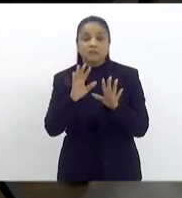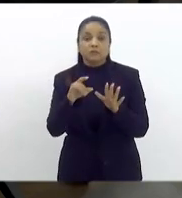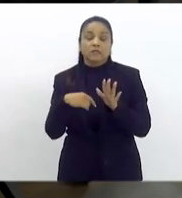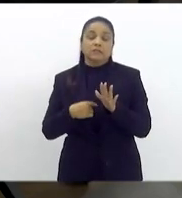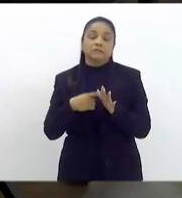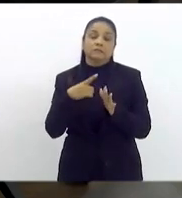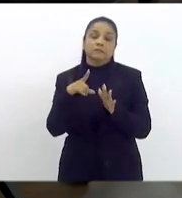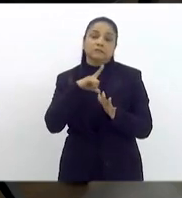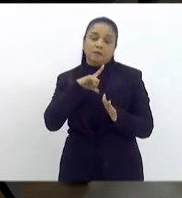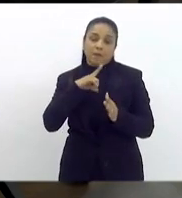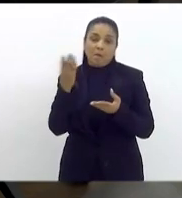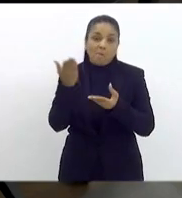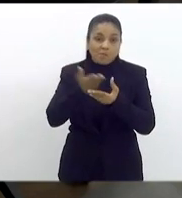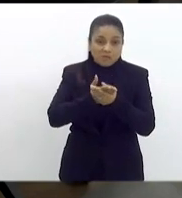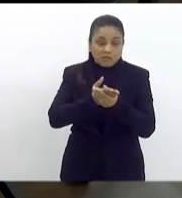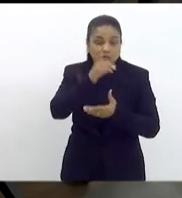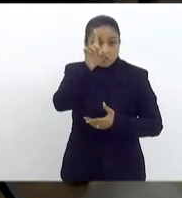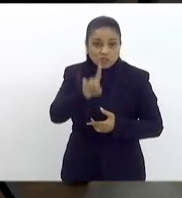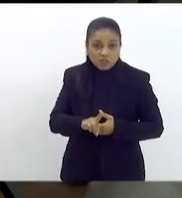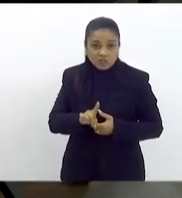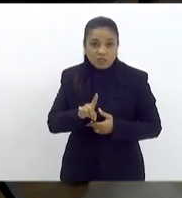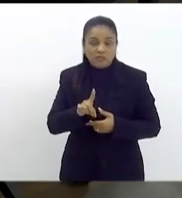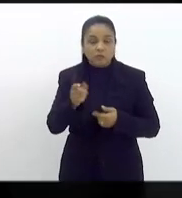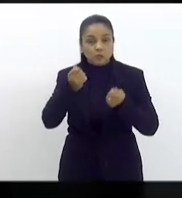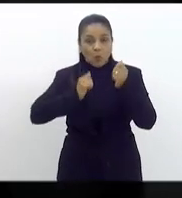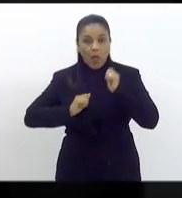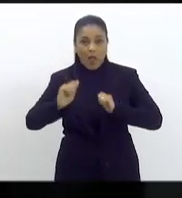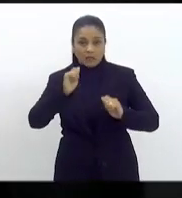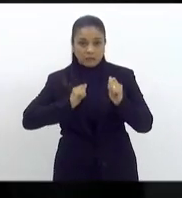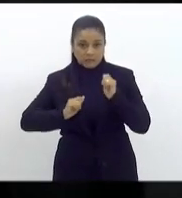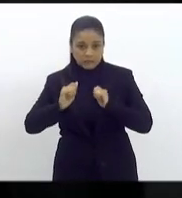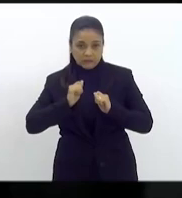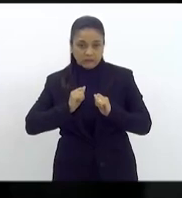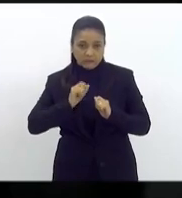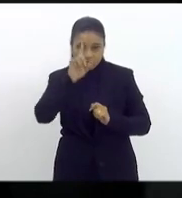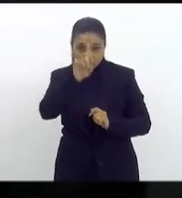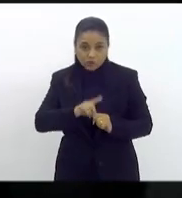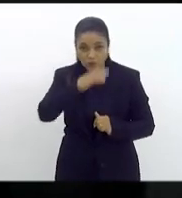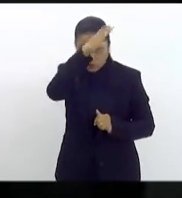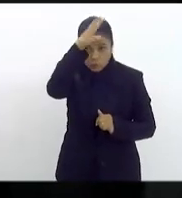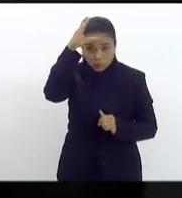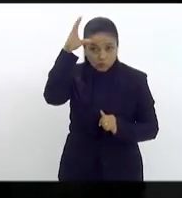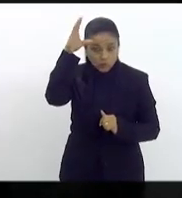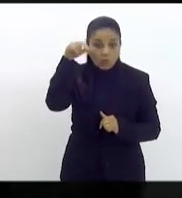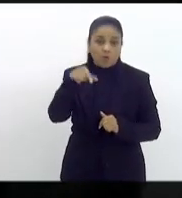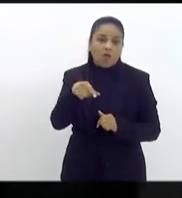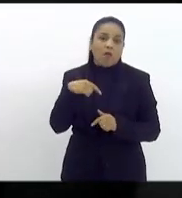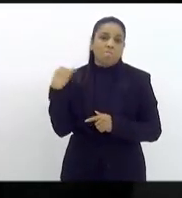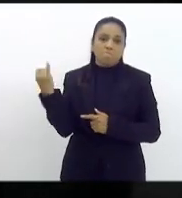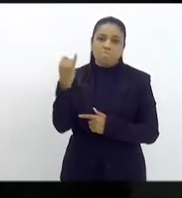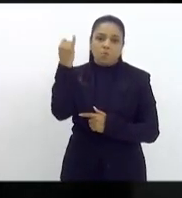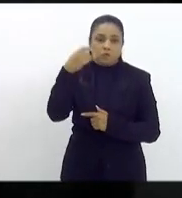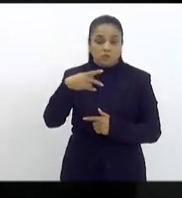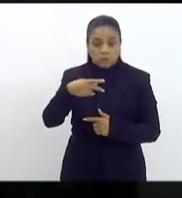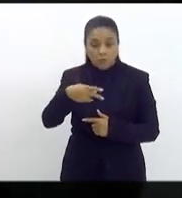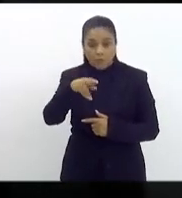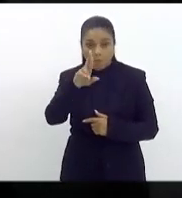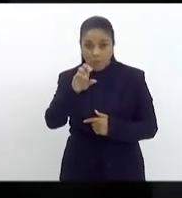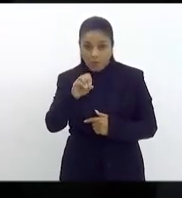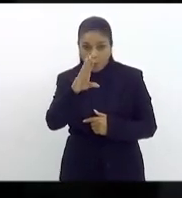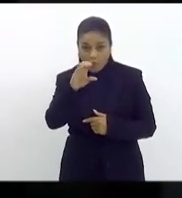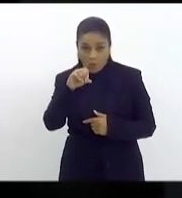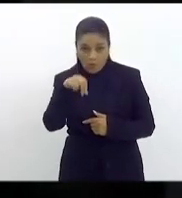direitos autorais do artista, da relação do consumidor, da importância para o PROCON estar aqui, porque